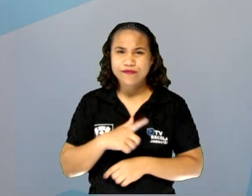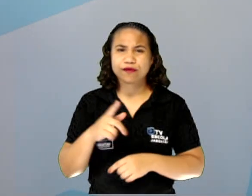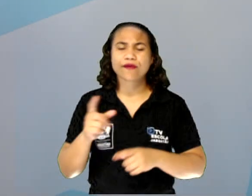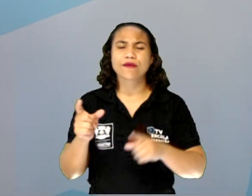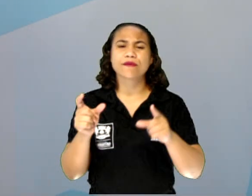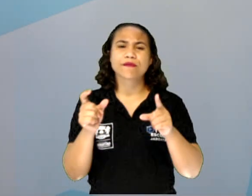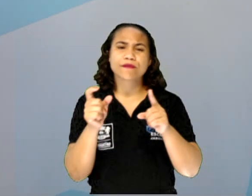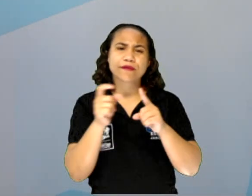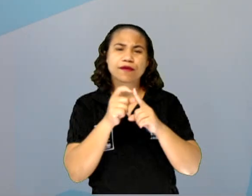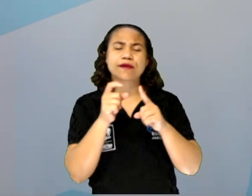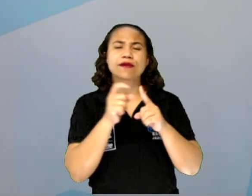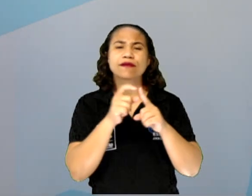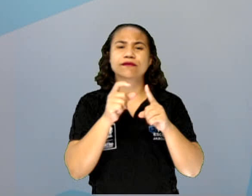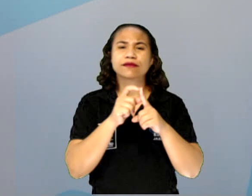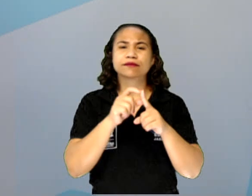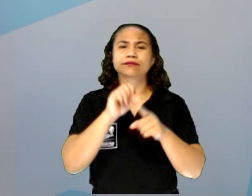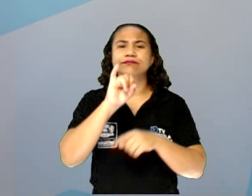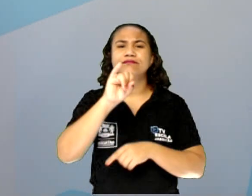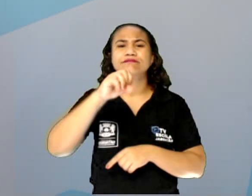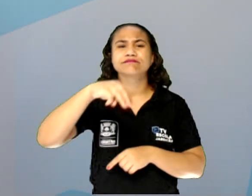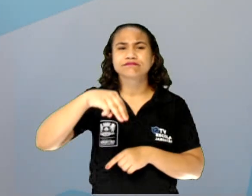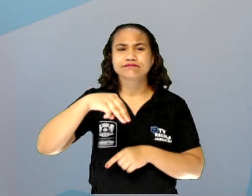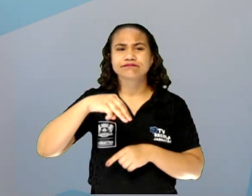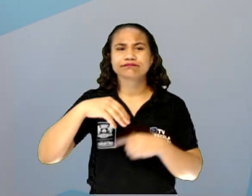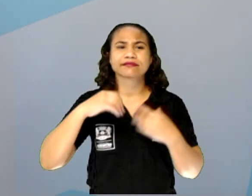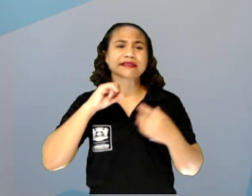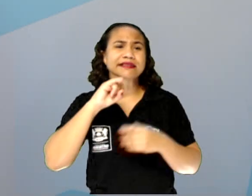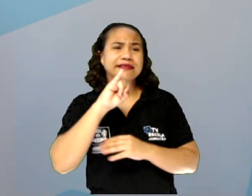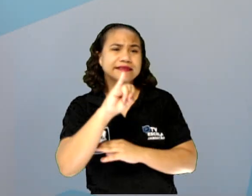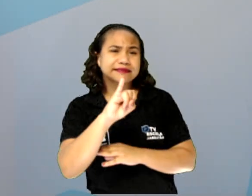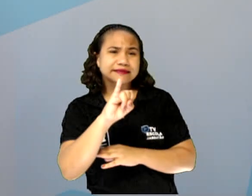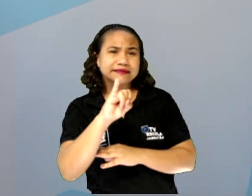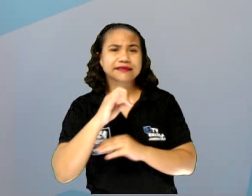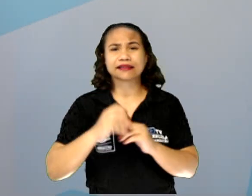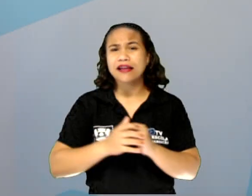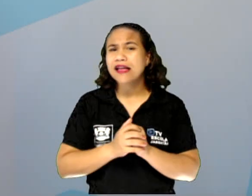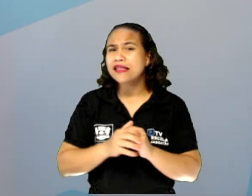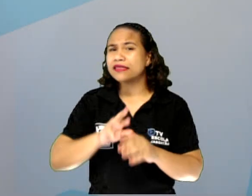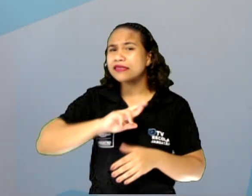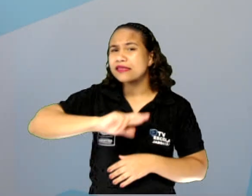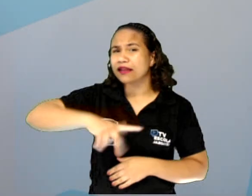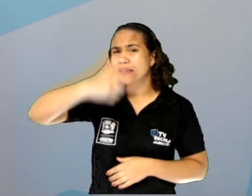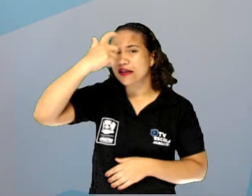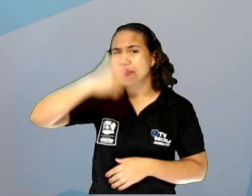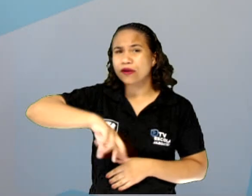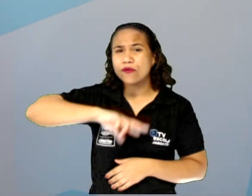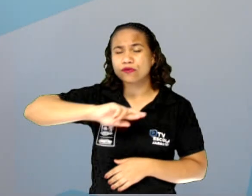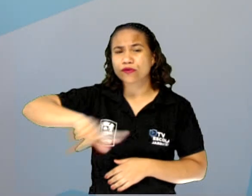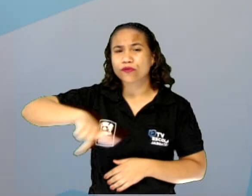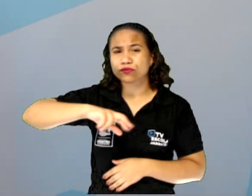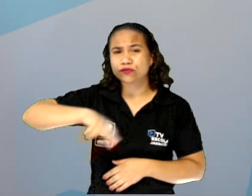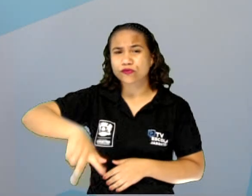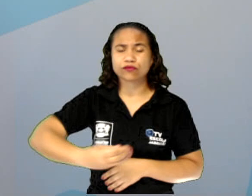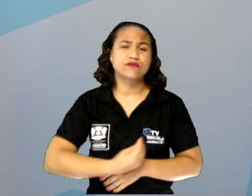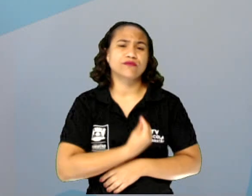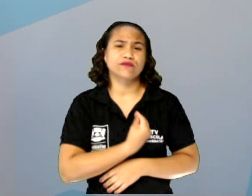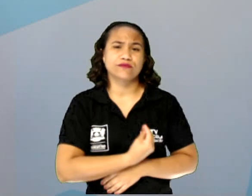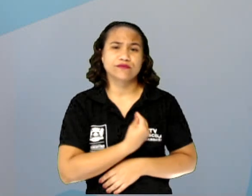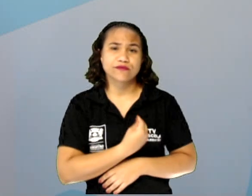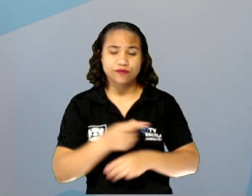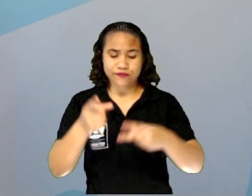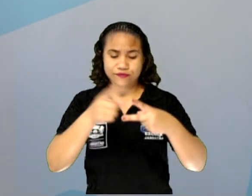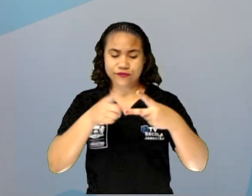quê? Porque quando a gente vai usar o I, eu não sou ou eu não estou, só tem